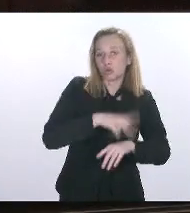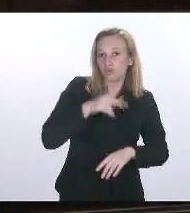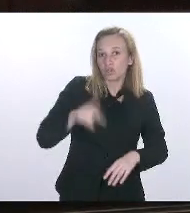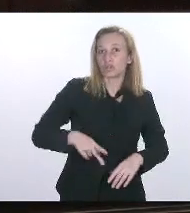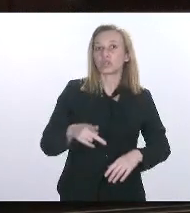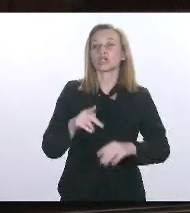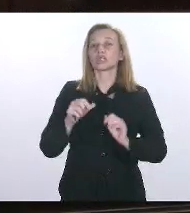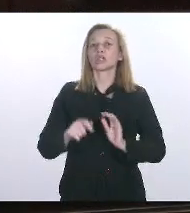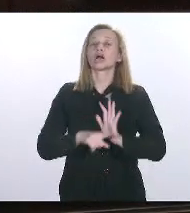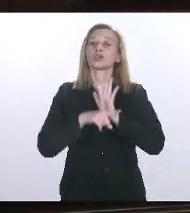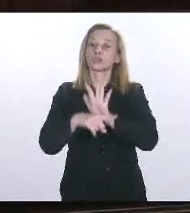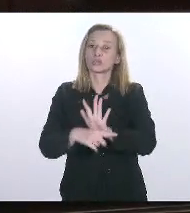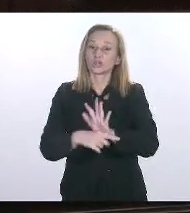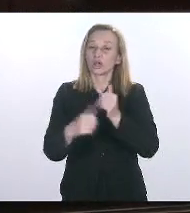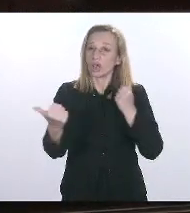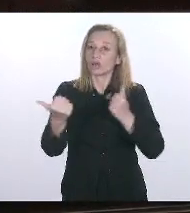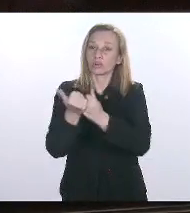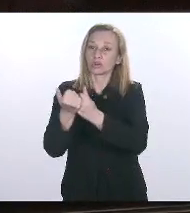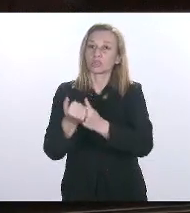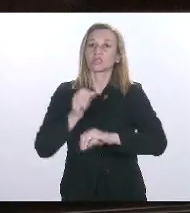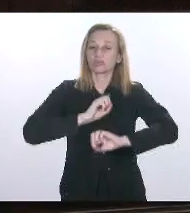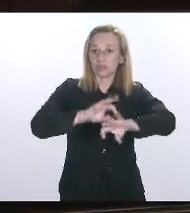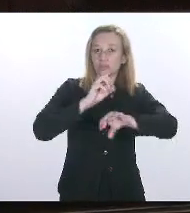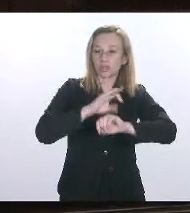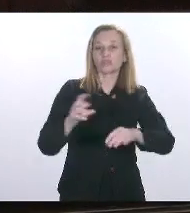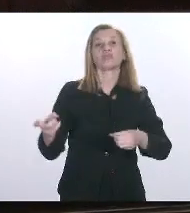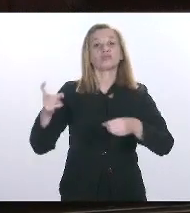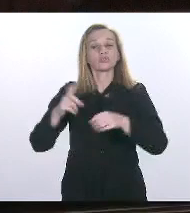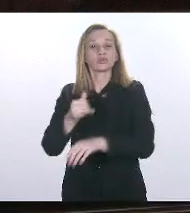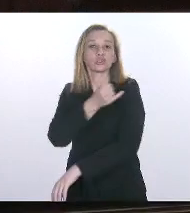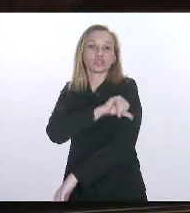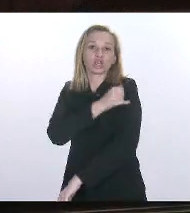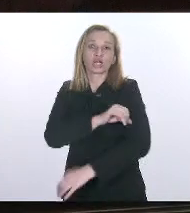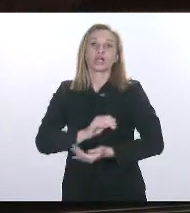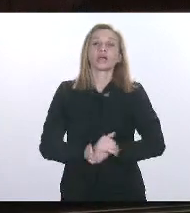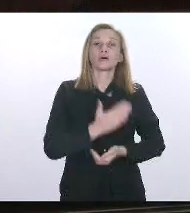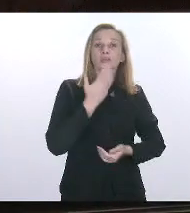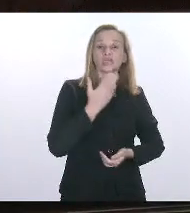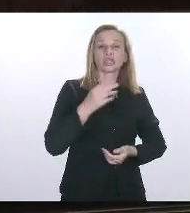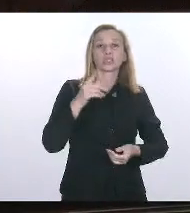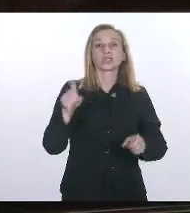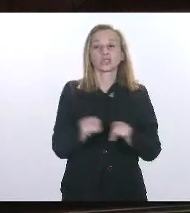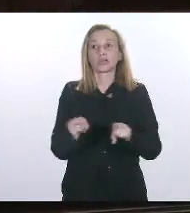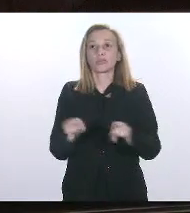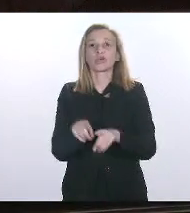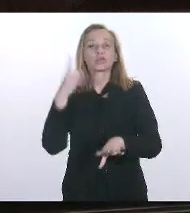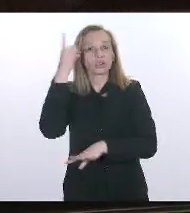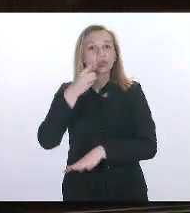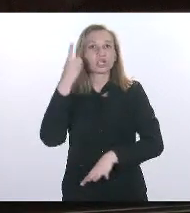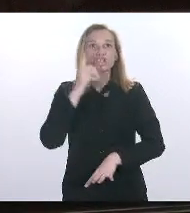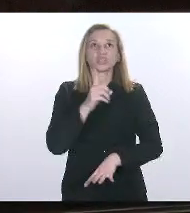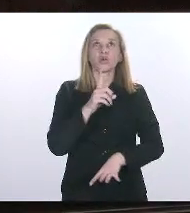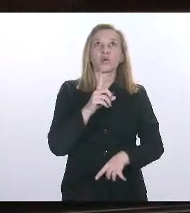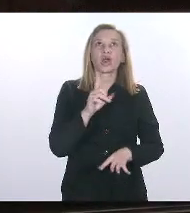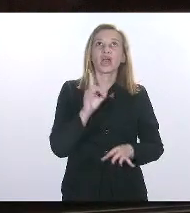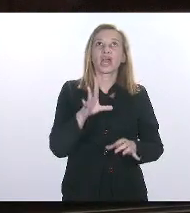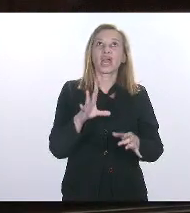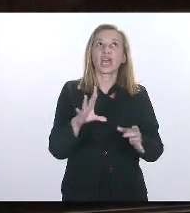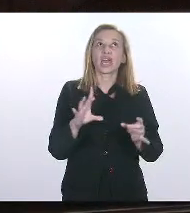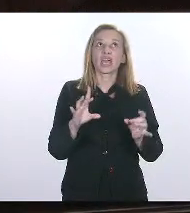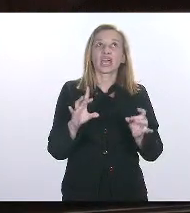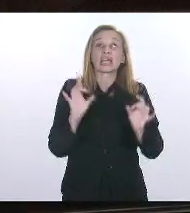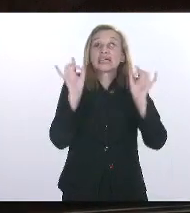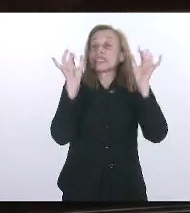e auxiliares de educação infantil, notadamente do Rio de Janeiro, dizer ao deputado também que me antecedeu que não há nenhuma brecha que já